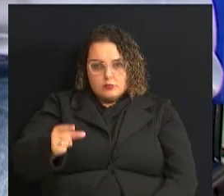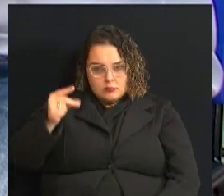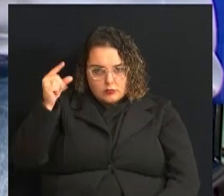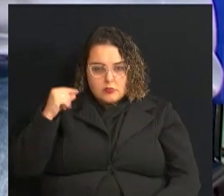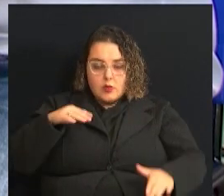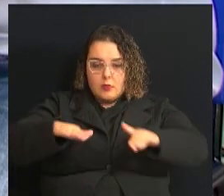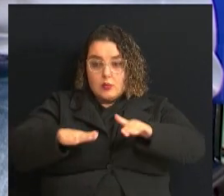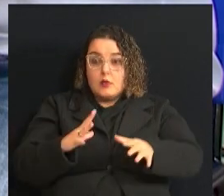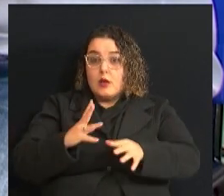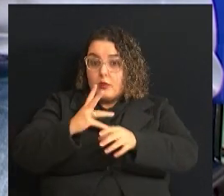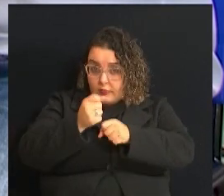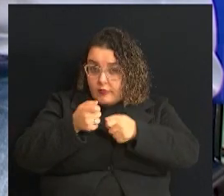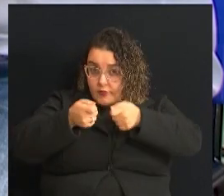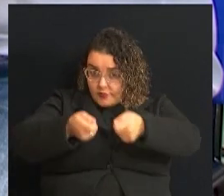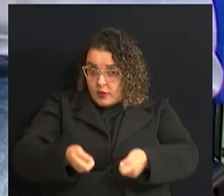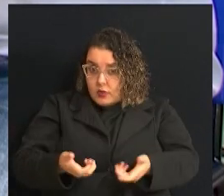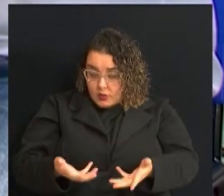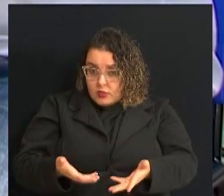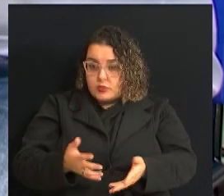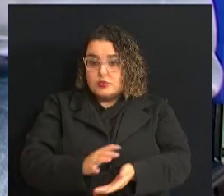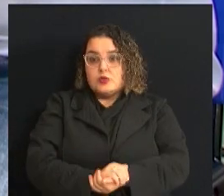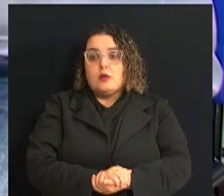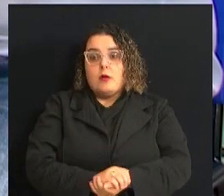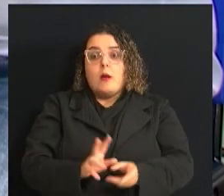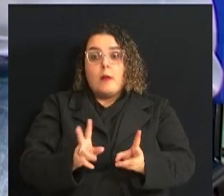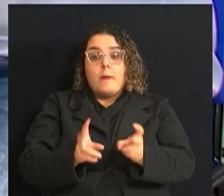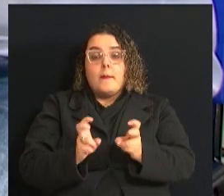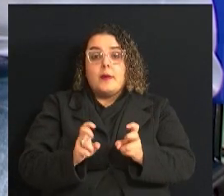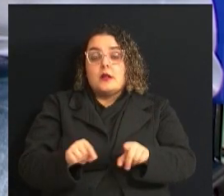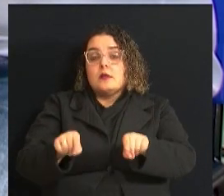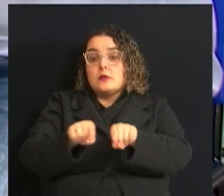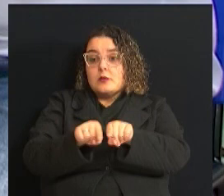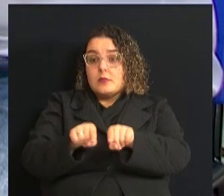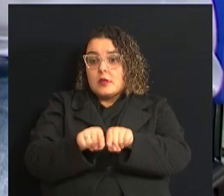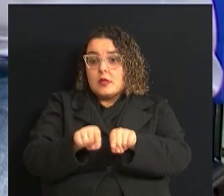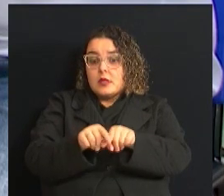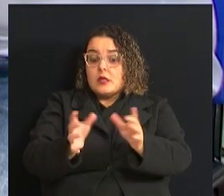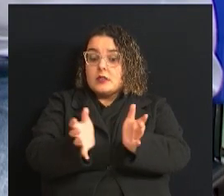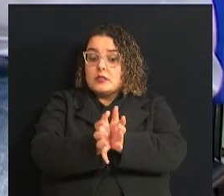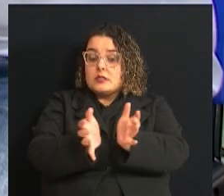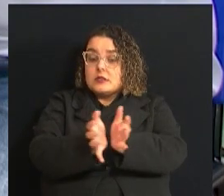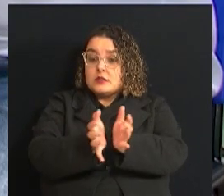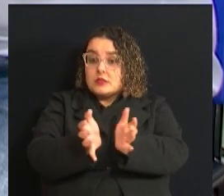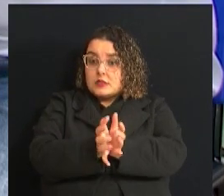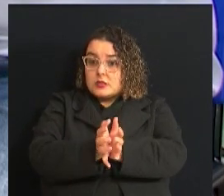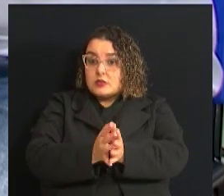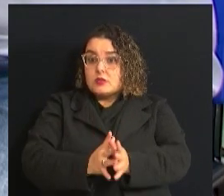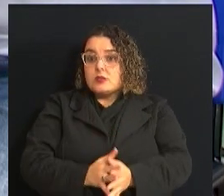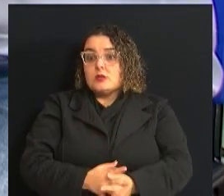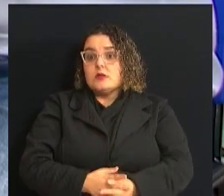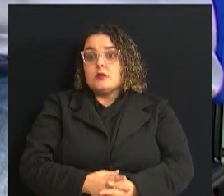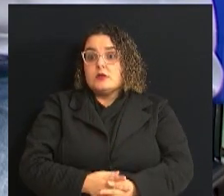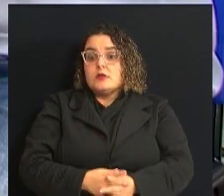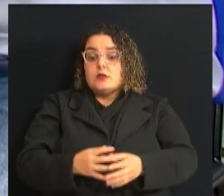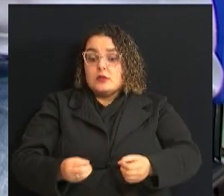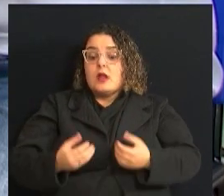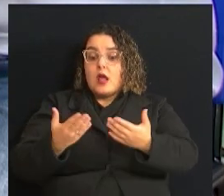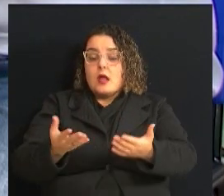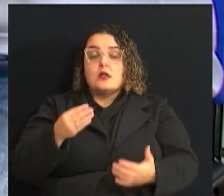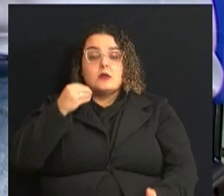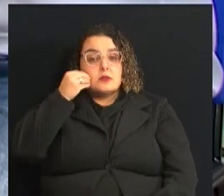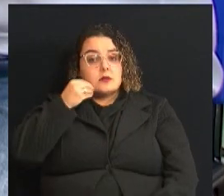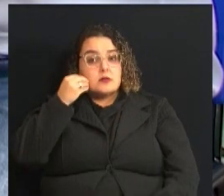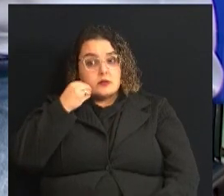movimento consolidado, a gente percebe, inclusive, que esses grupos têm proporcionado experiências